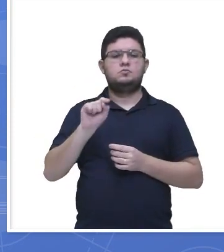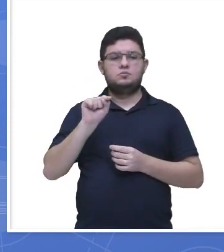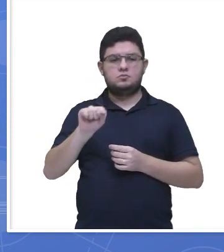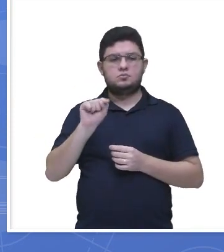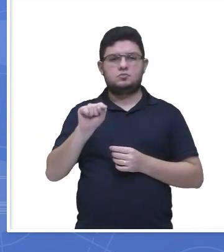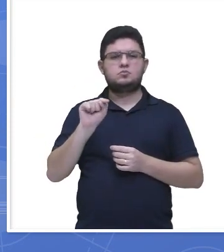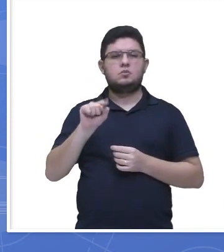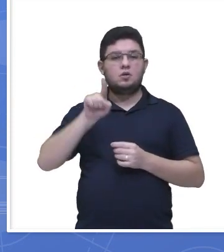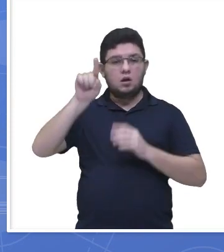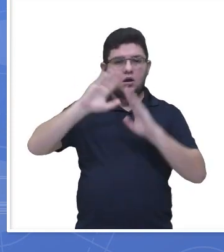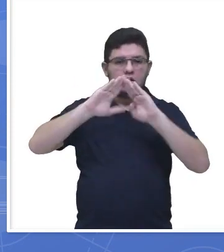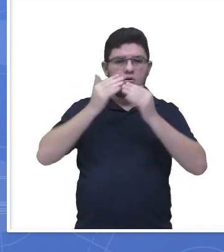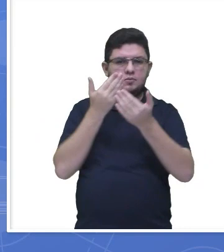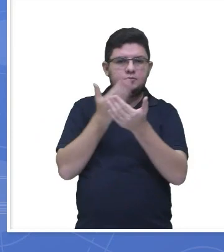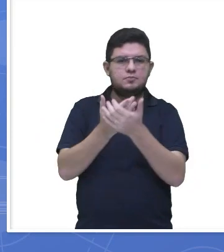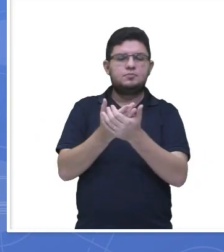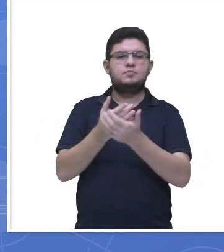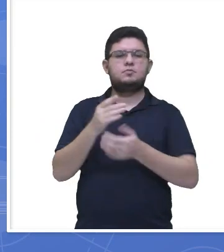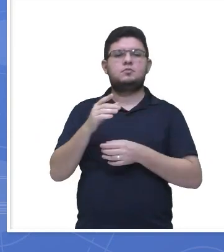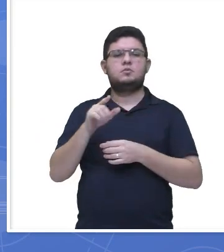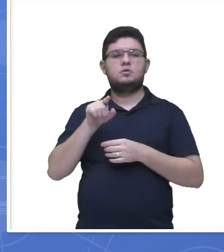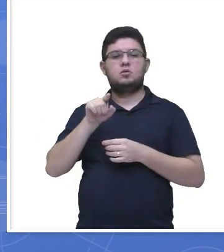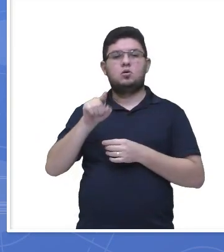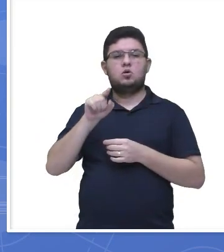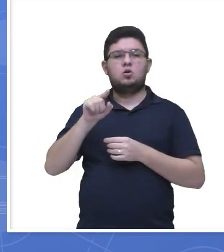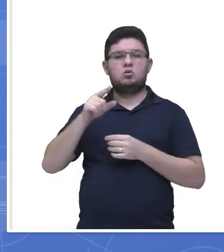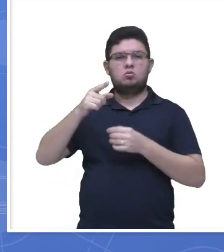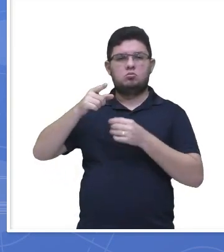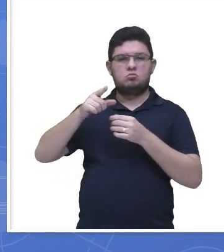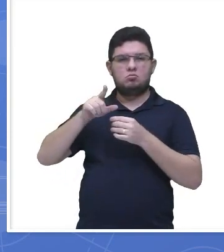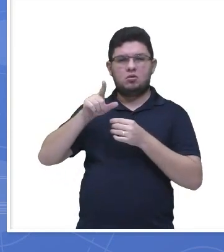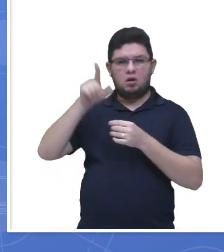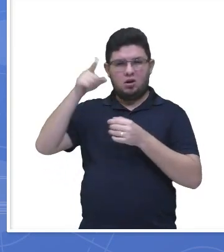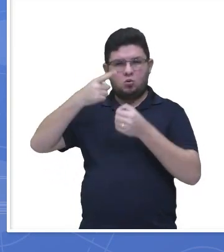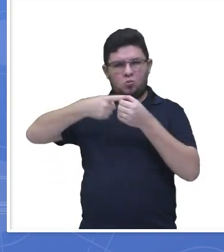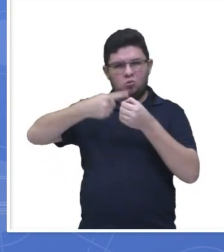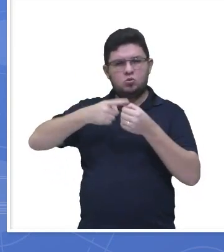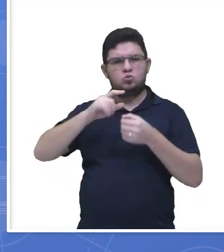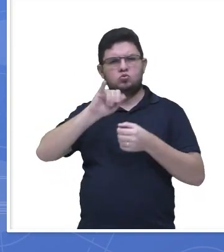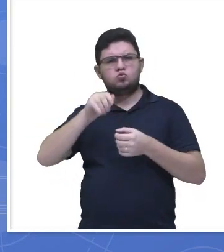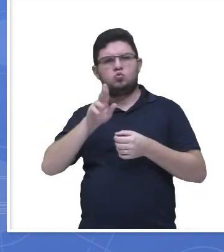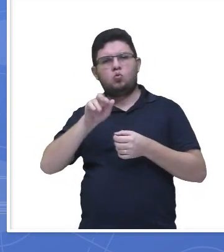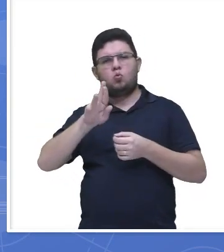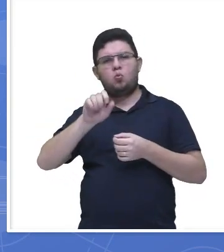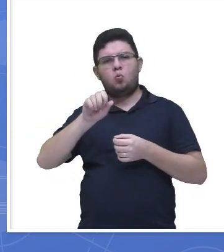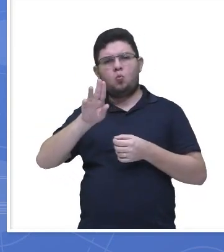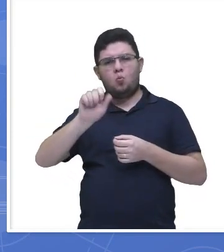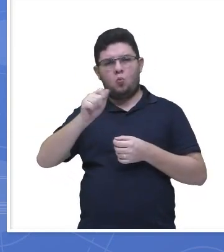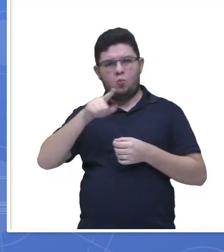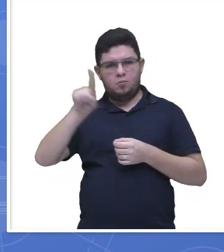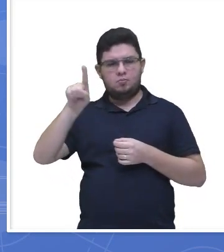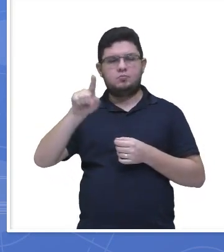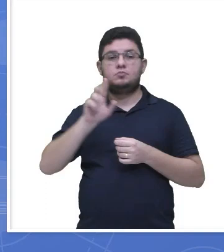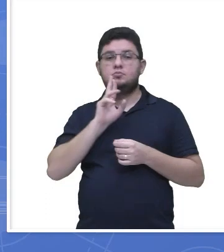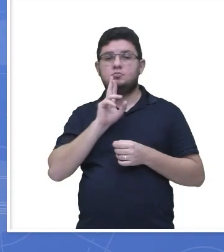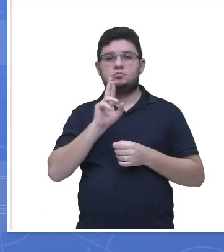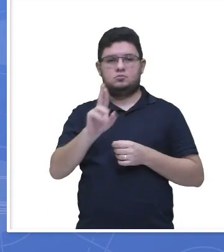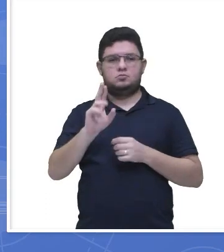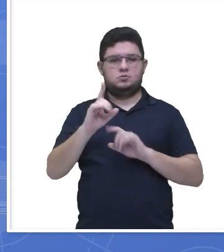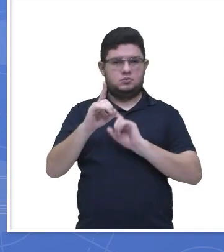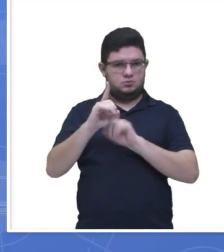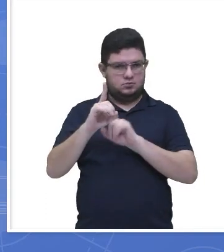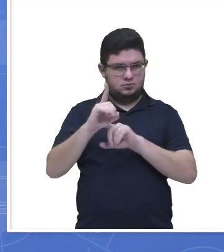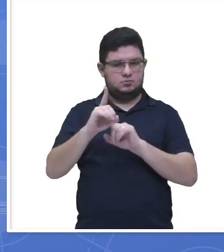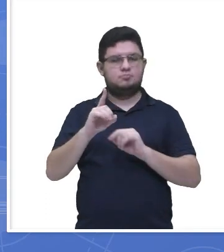da escola Professor Romerito da Silva, de Juruá. Um abraço aí para todos. Apostando também agora na letra D. Olha só, tem uma divergência